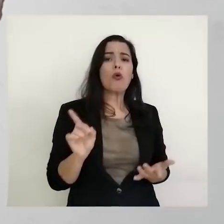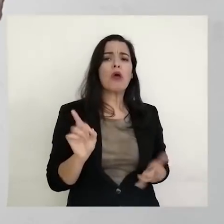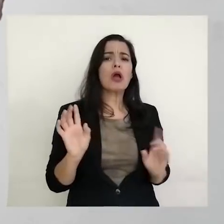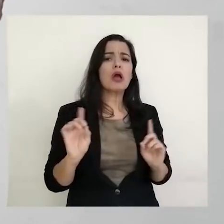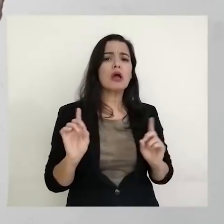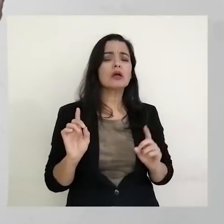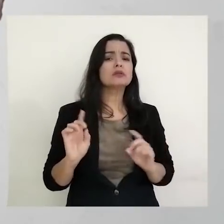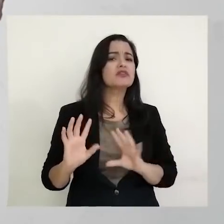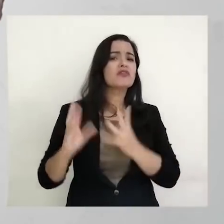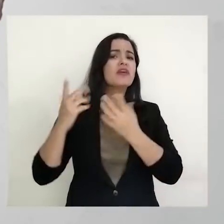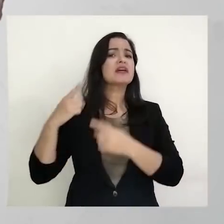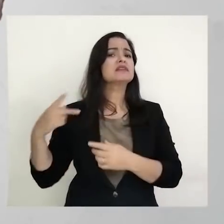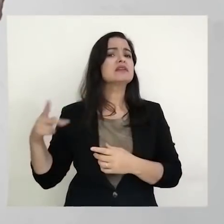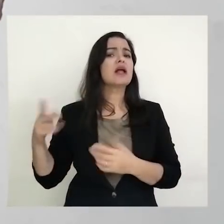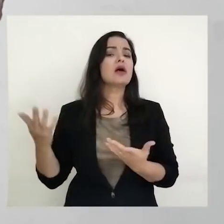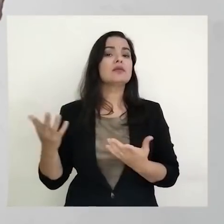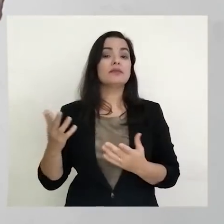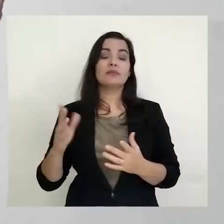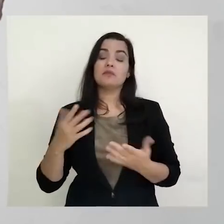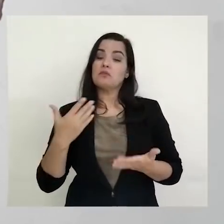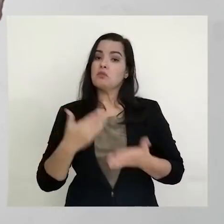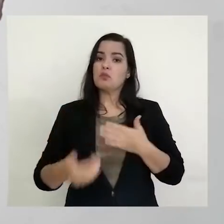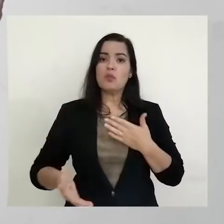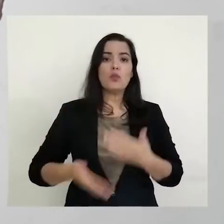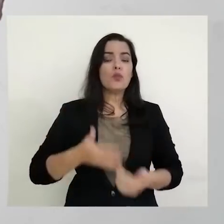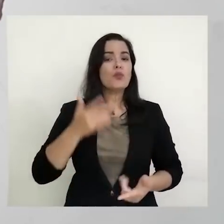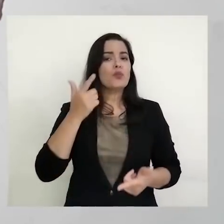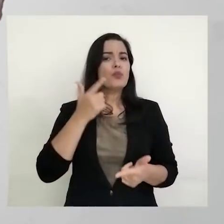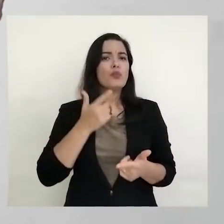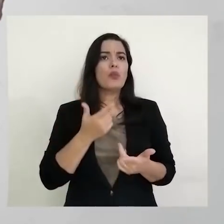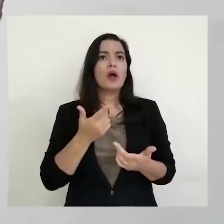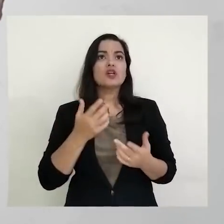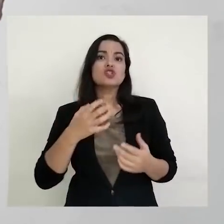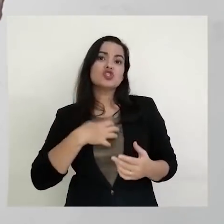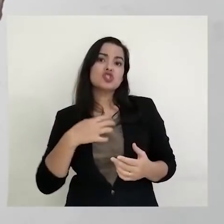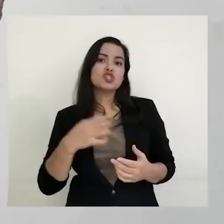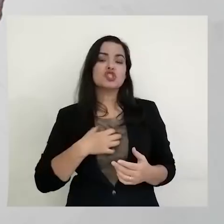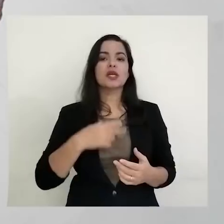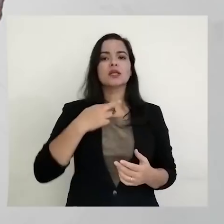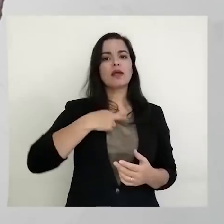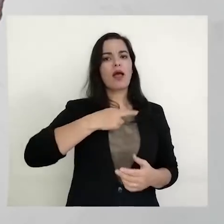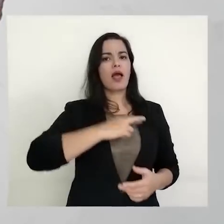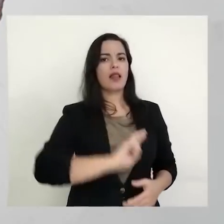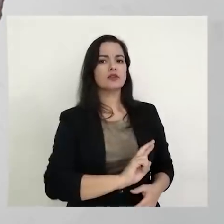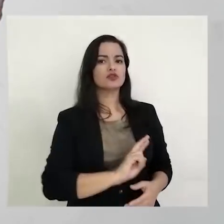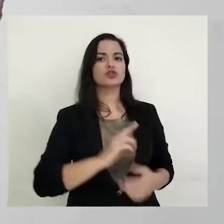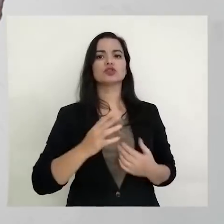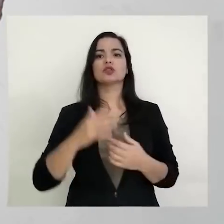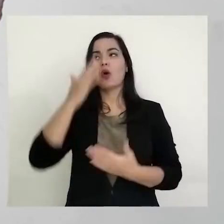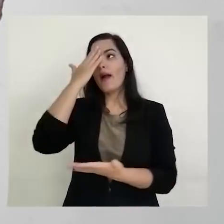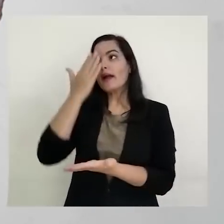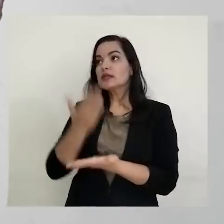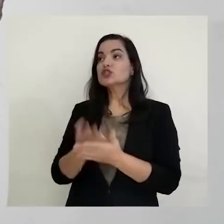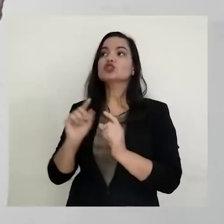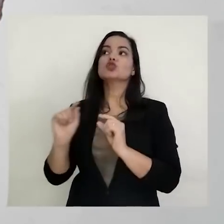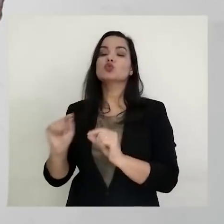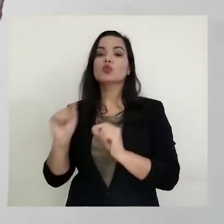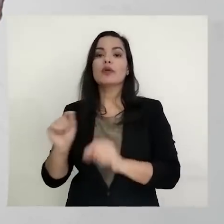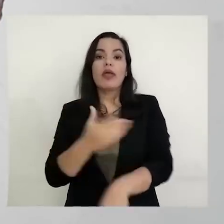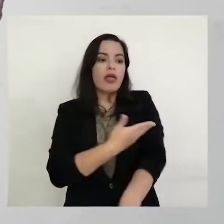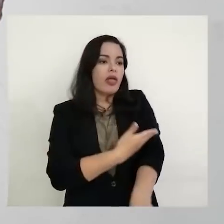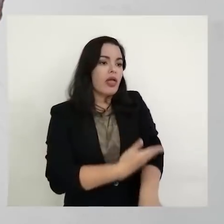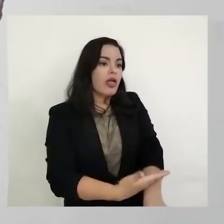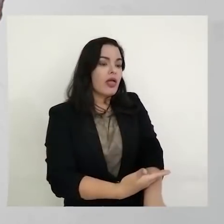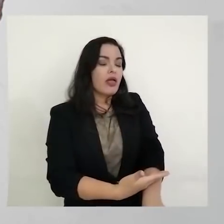Independente das nossas crenças pessoais, dos nossos hábitos e dos nossos costumes, o mais importante